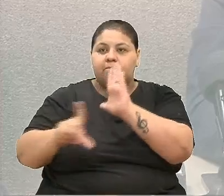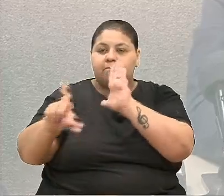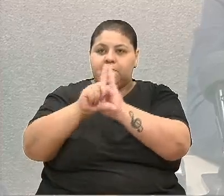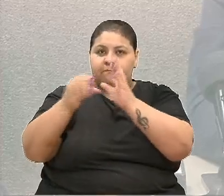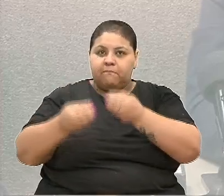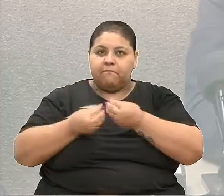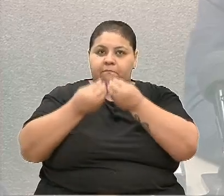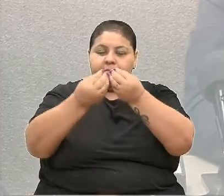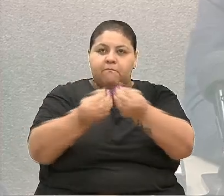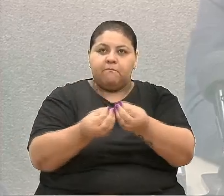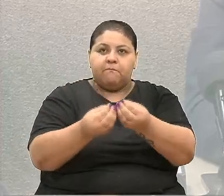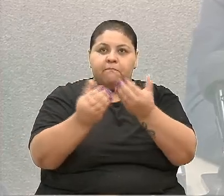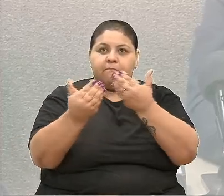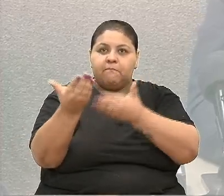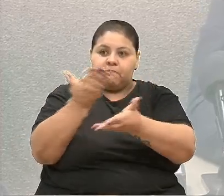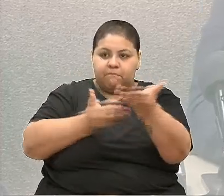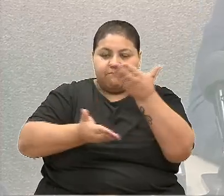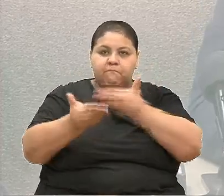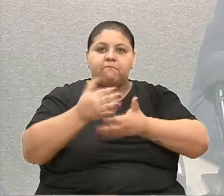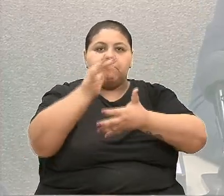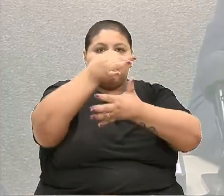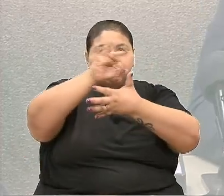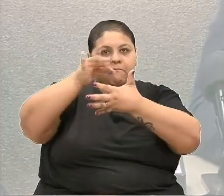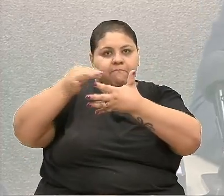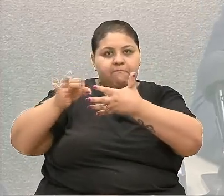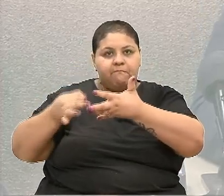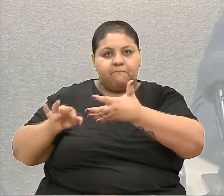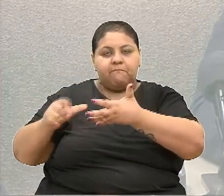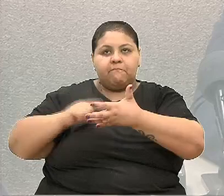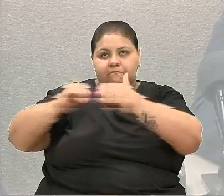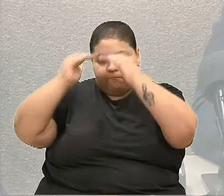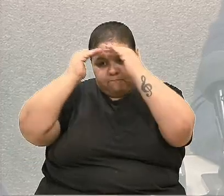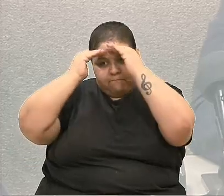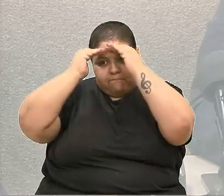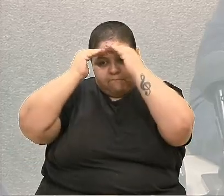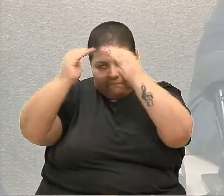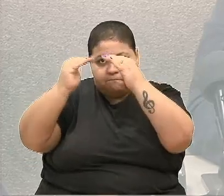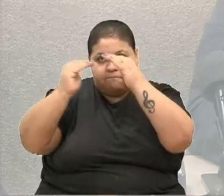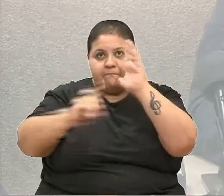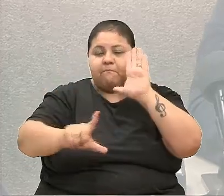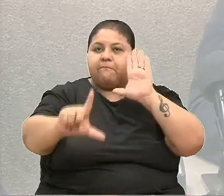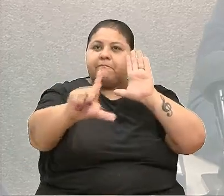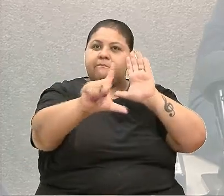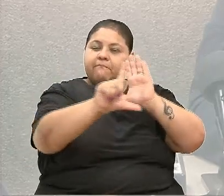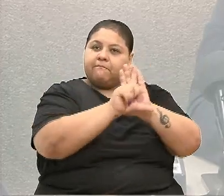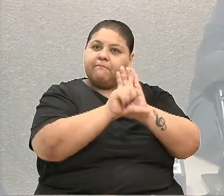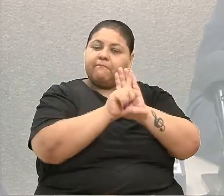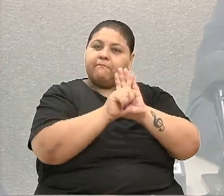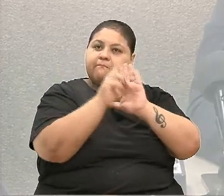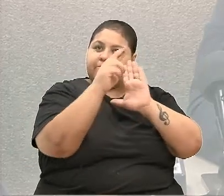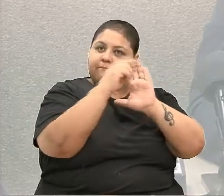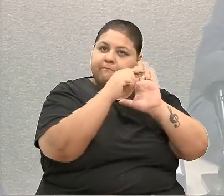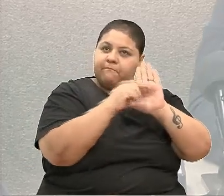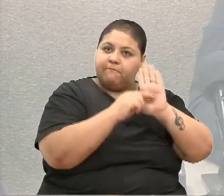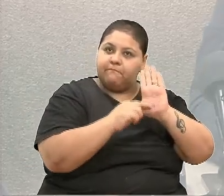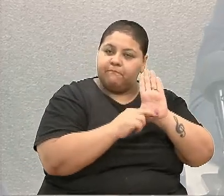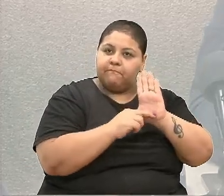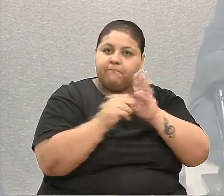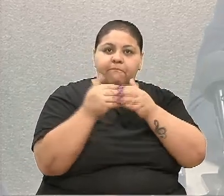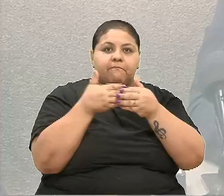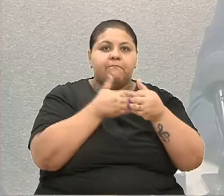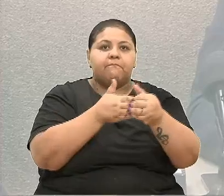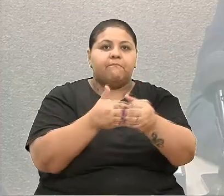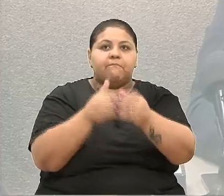ofertado a exame e discussão atende os requisitos e alcança cumprimento de exigências legais regulatórias, orientadoras